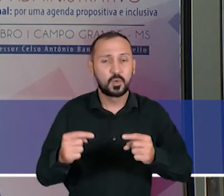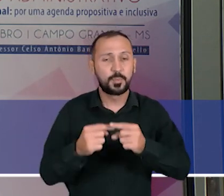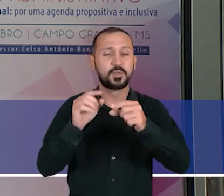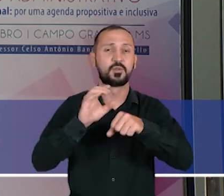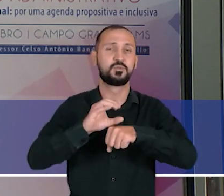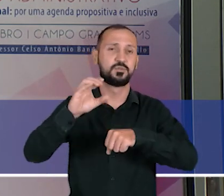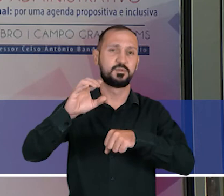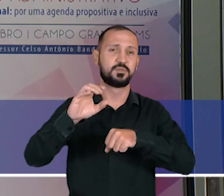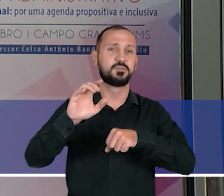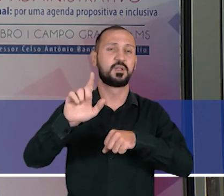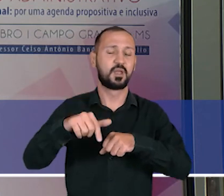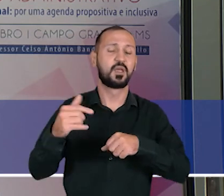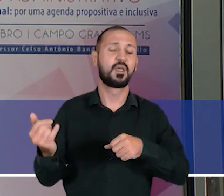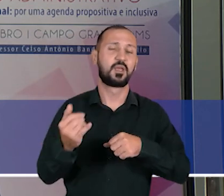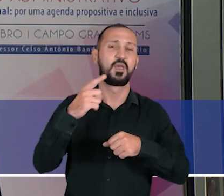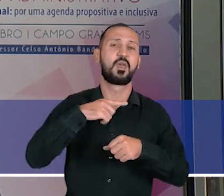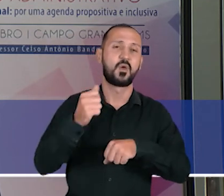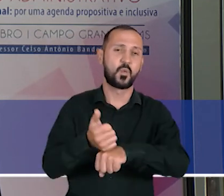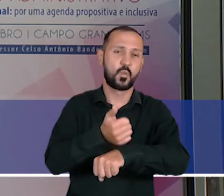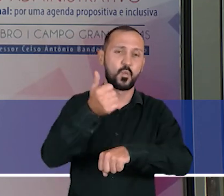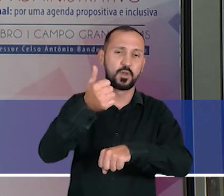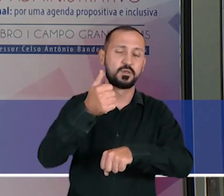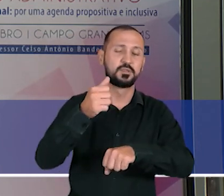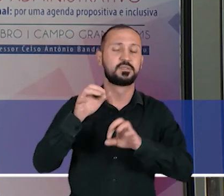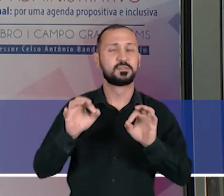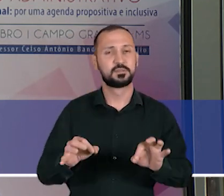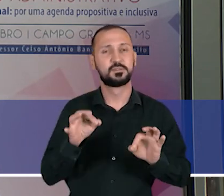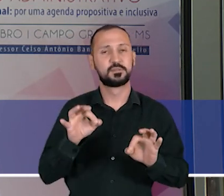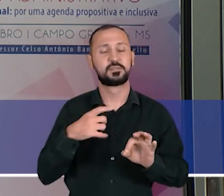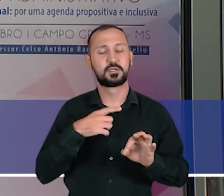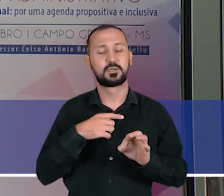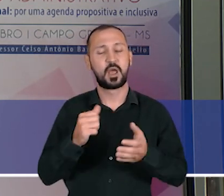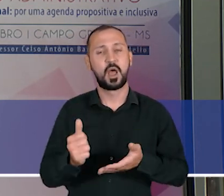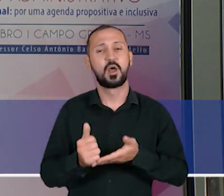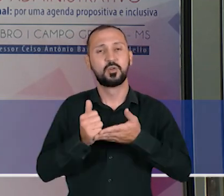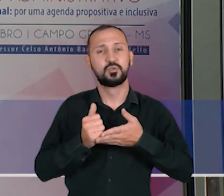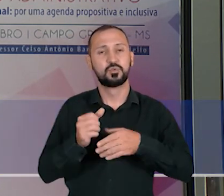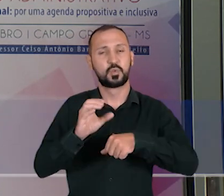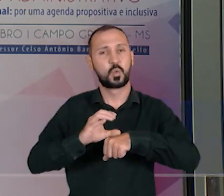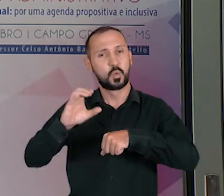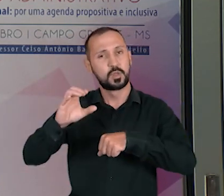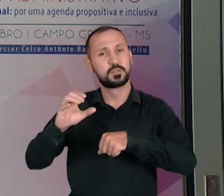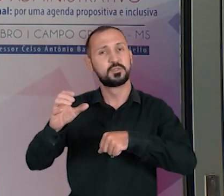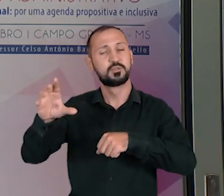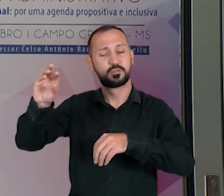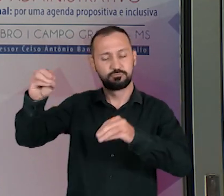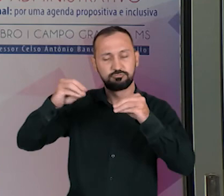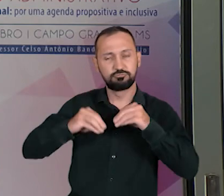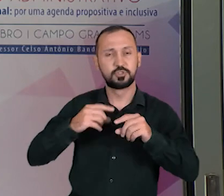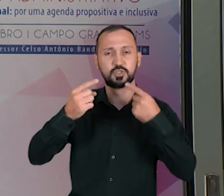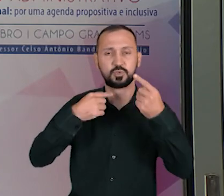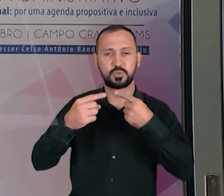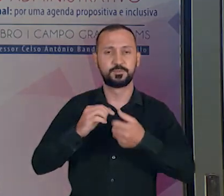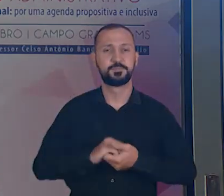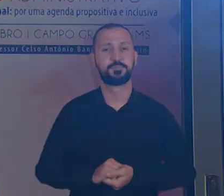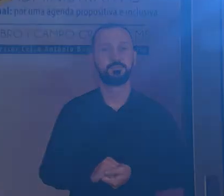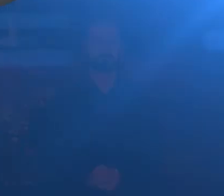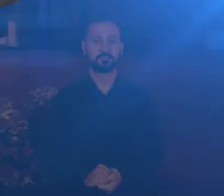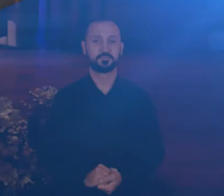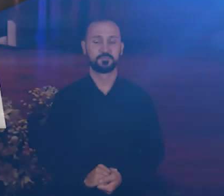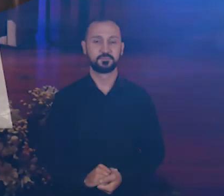é constitucional, o que não é constitucional, eu acho que é da mais alta atualidade e acerta muito bem o Congresso em a gente trazer esse debate aqui.